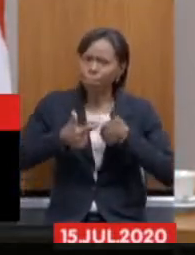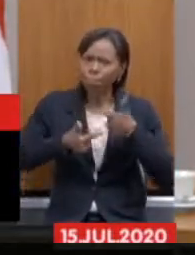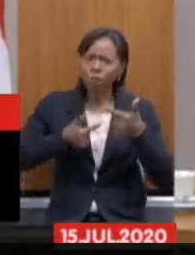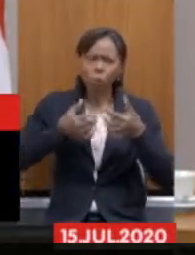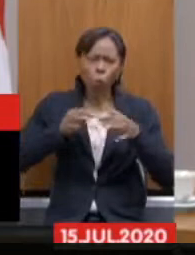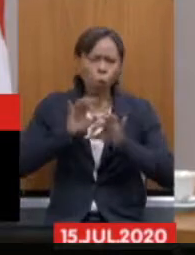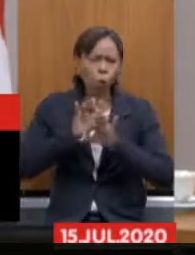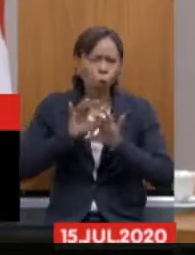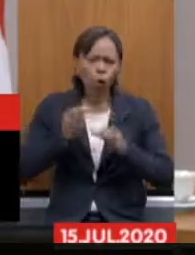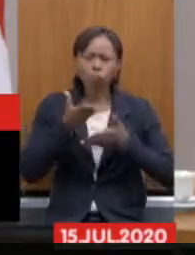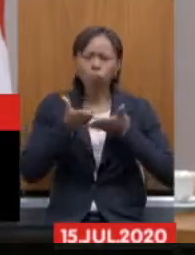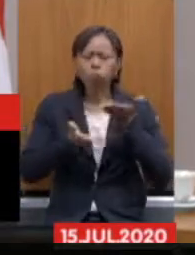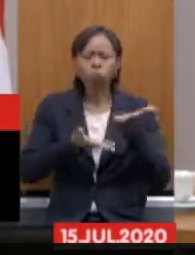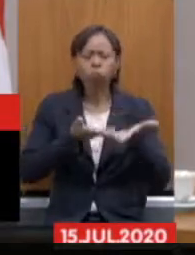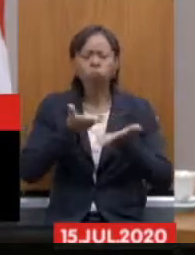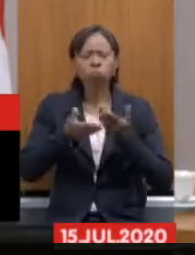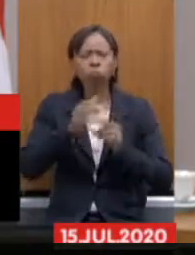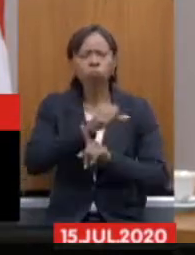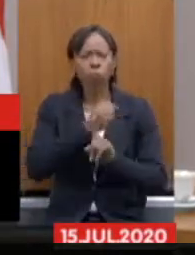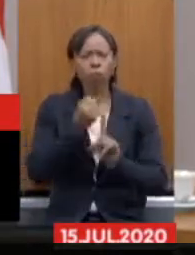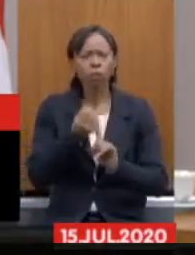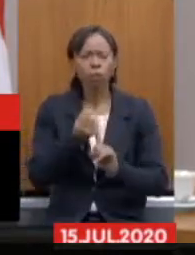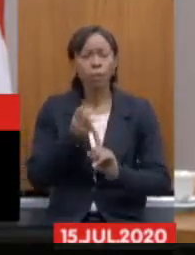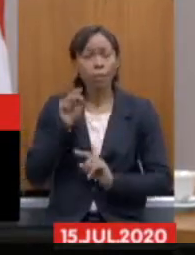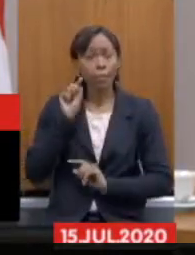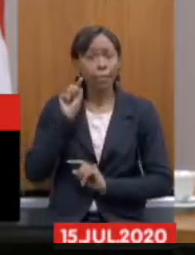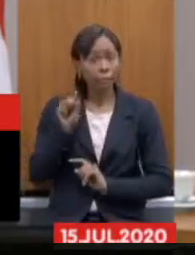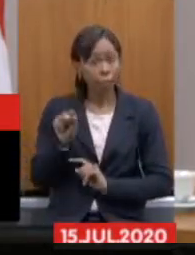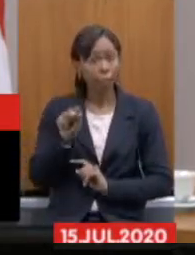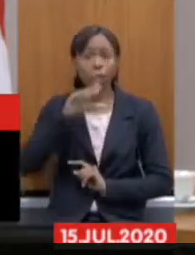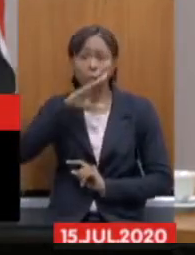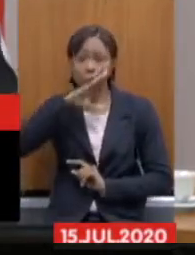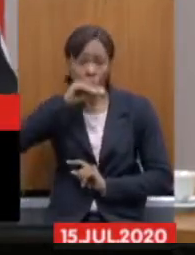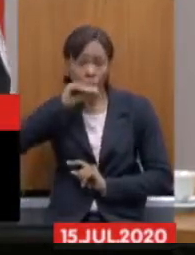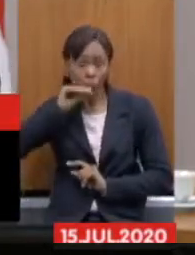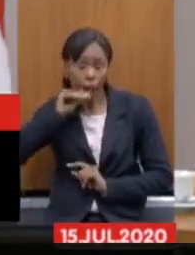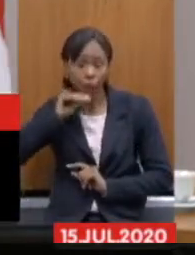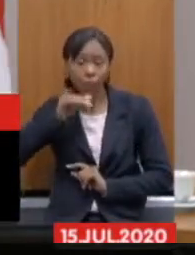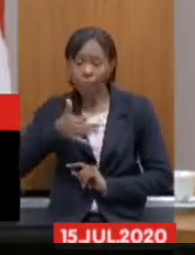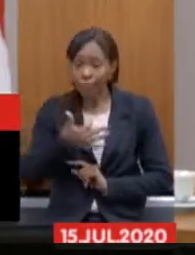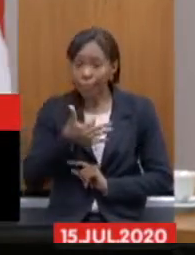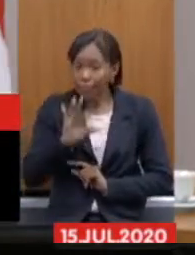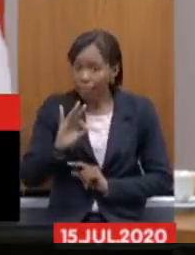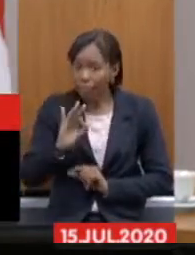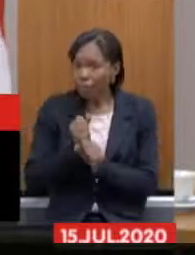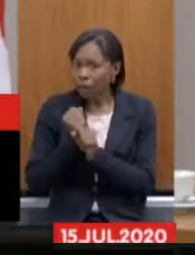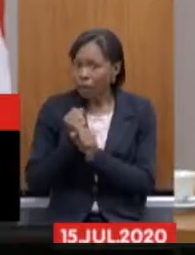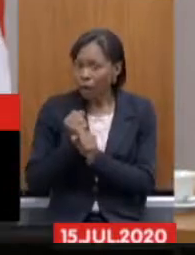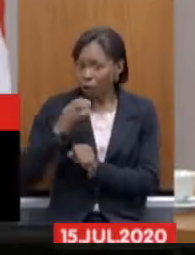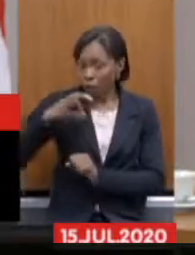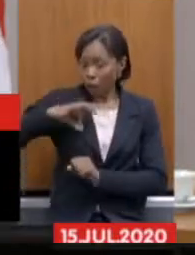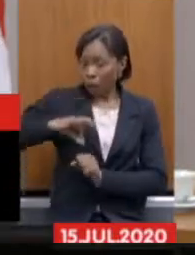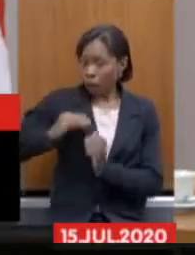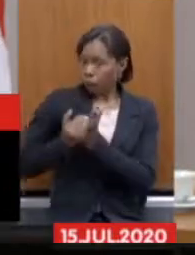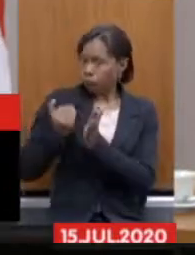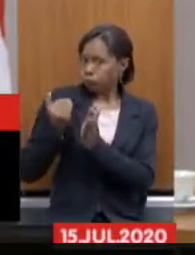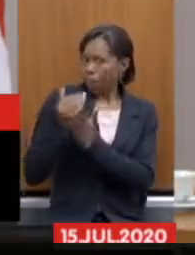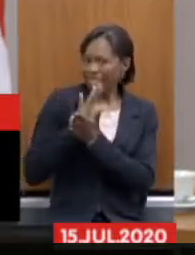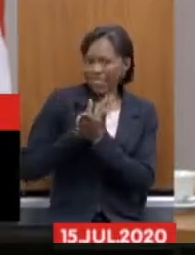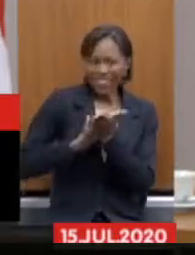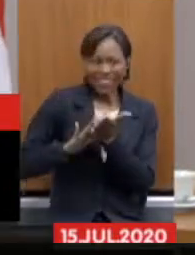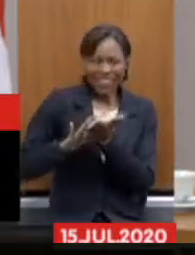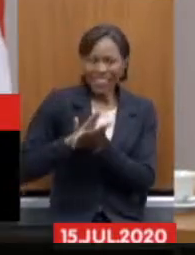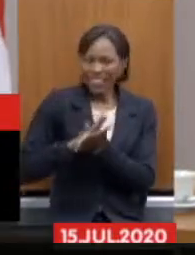comunidade oi e a esse trabalhador que há dez anos não tem reajuste em seus proventos